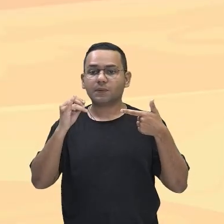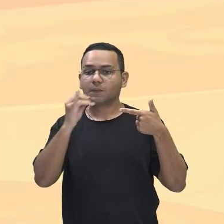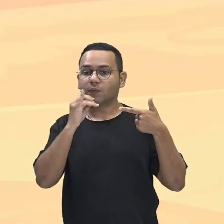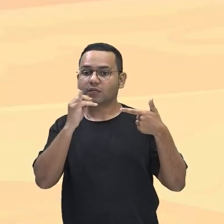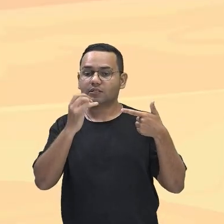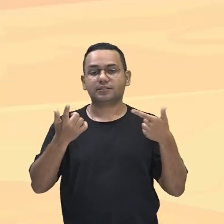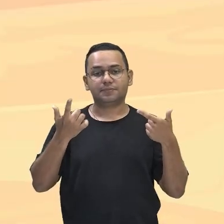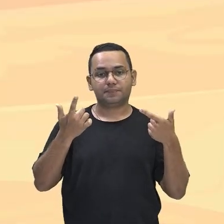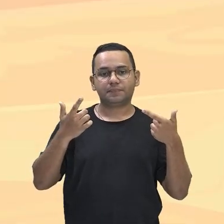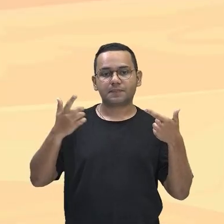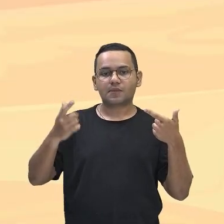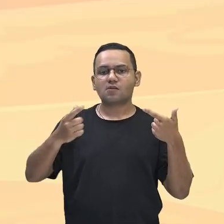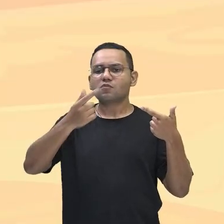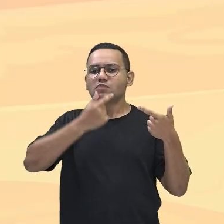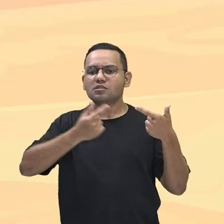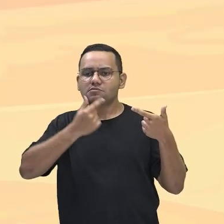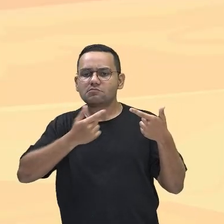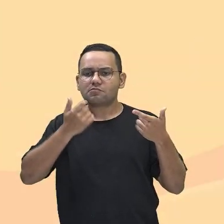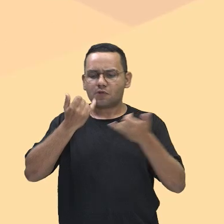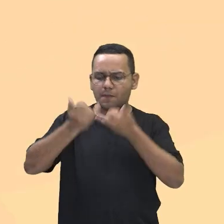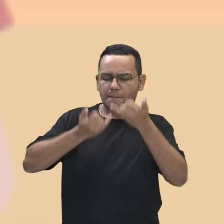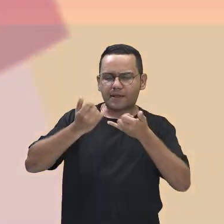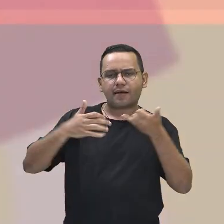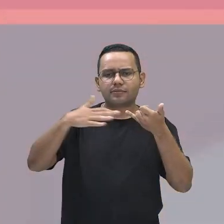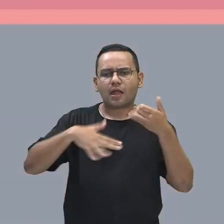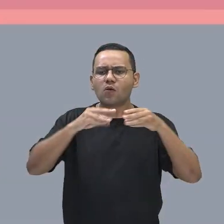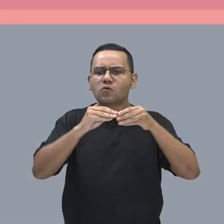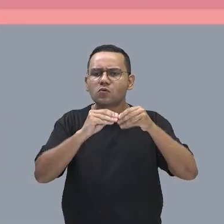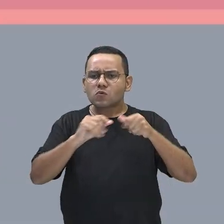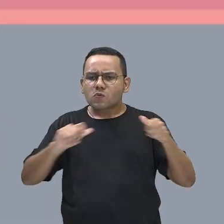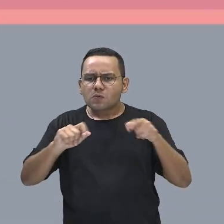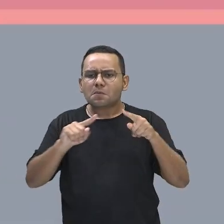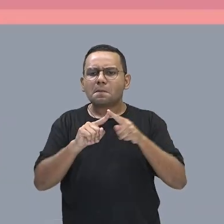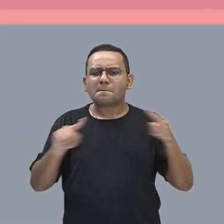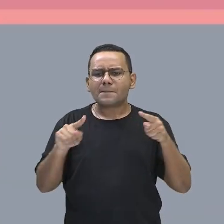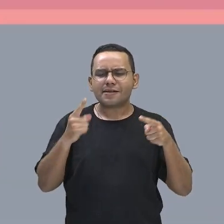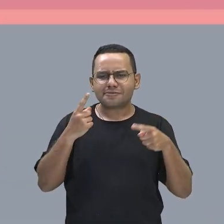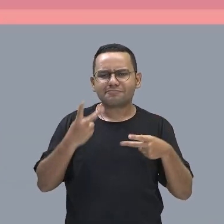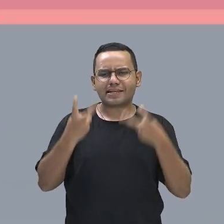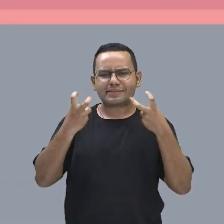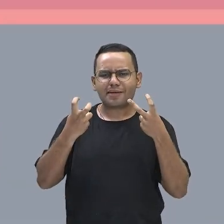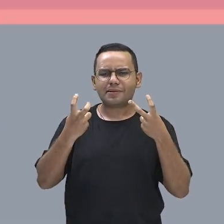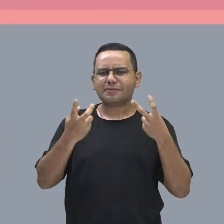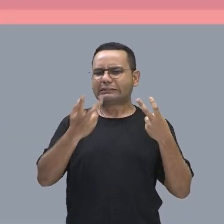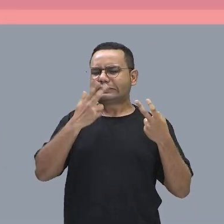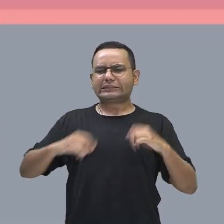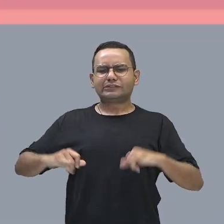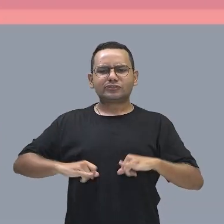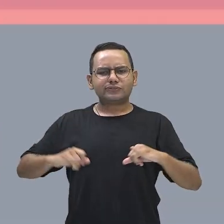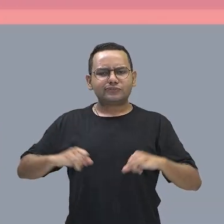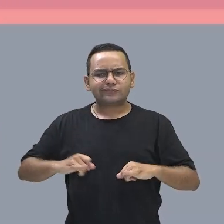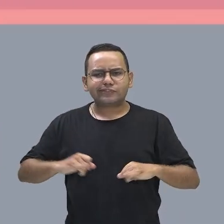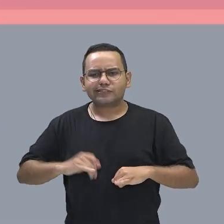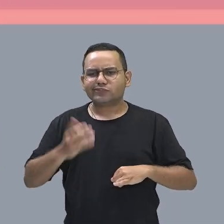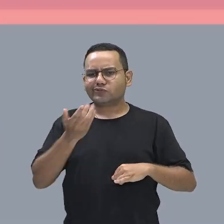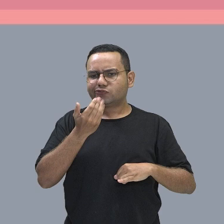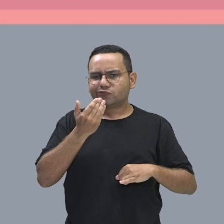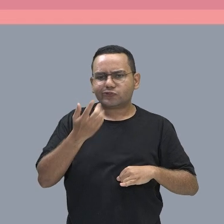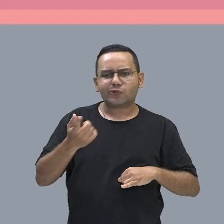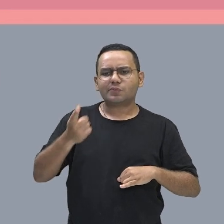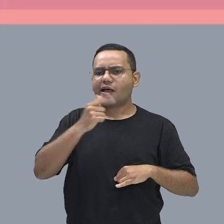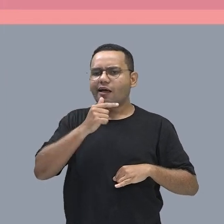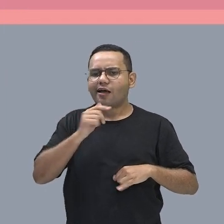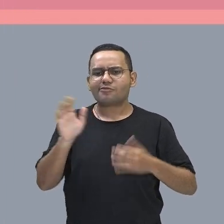exemplo, ali no deserto, se perdeu, está com uma aparência de muita fome, não conseguiu beber água, não está se alimentando e